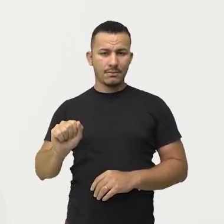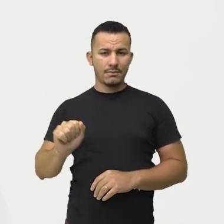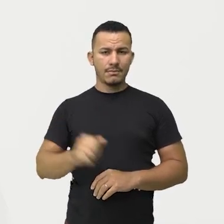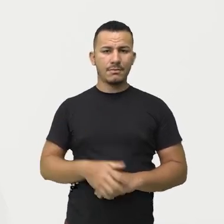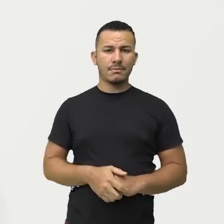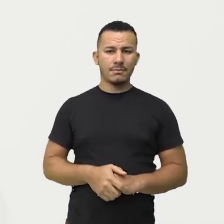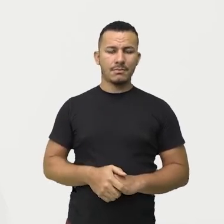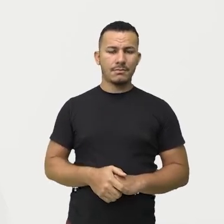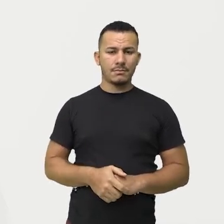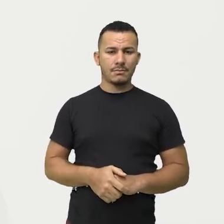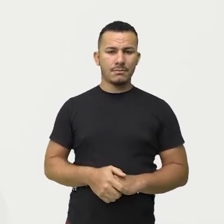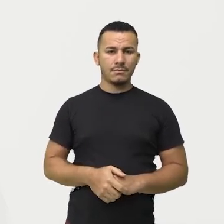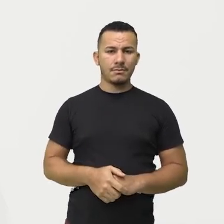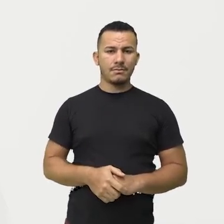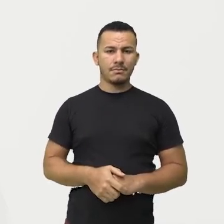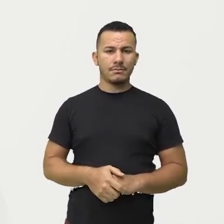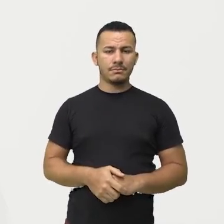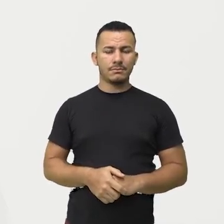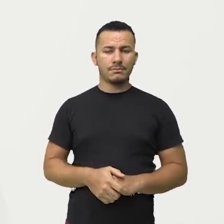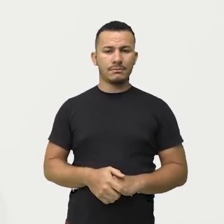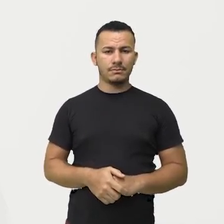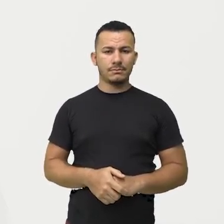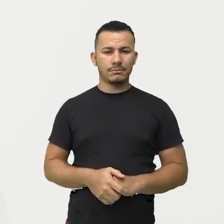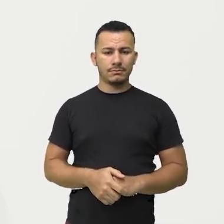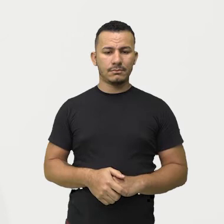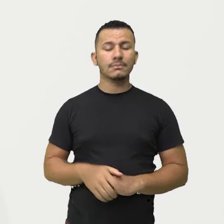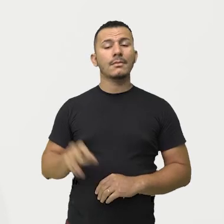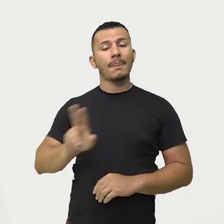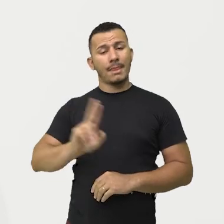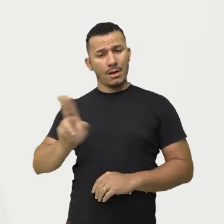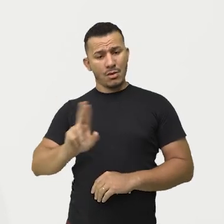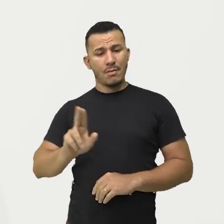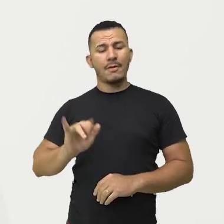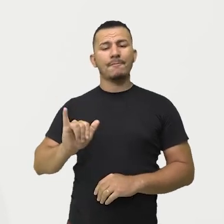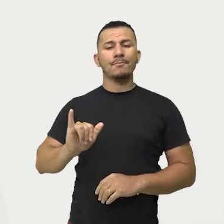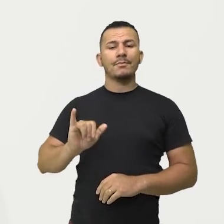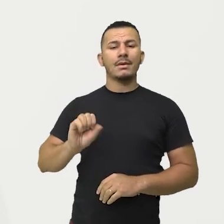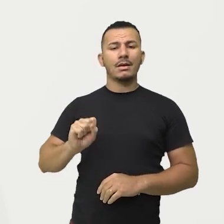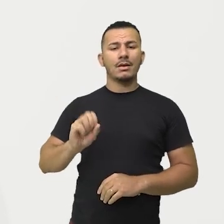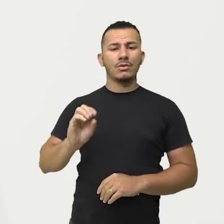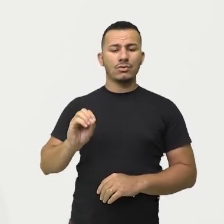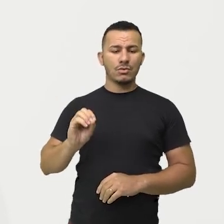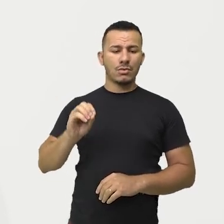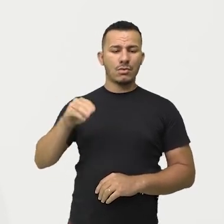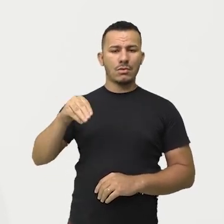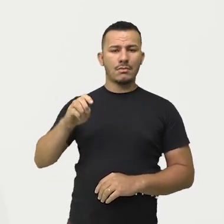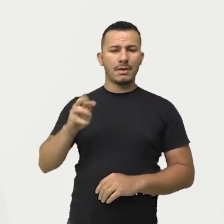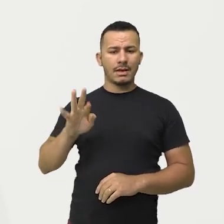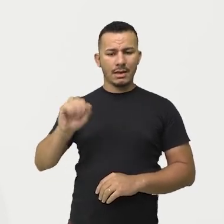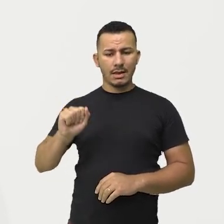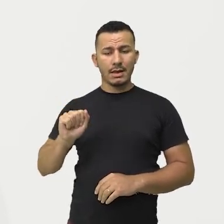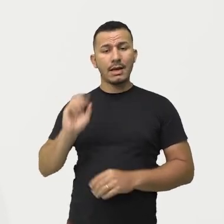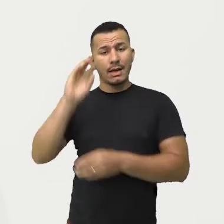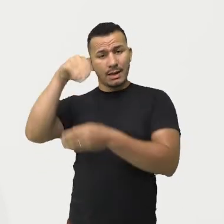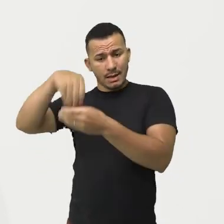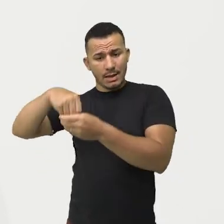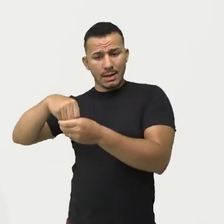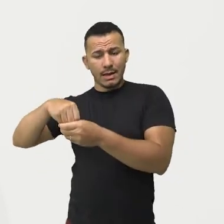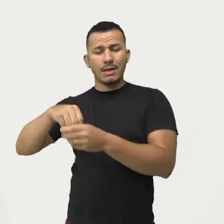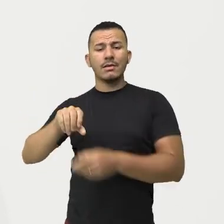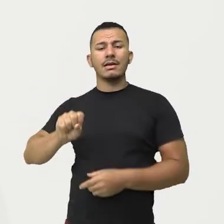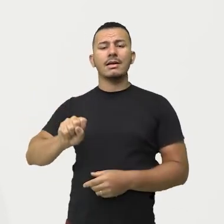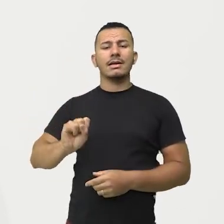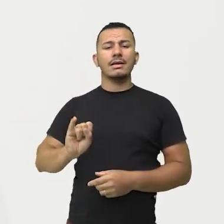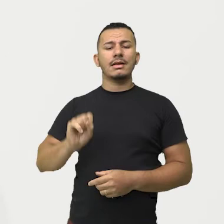Isometria, certo? Está classificada lá dentro da simetria, simetria por isometria, quando